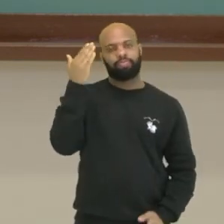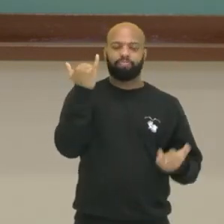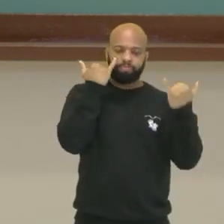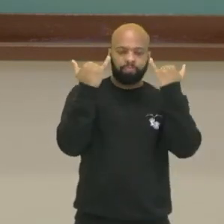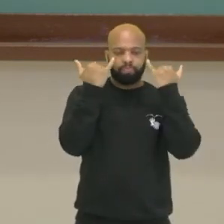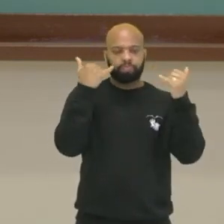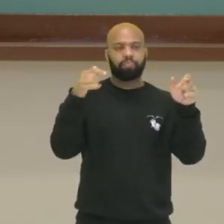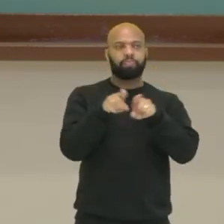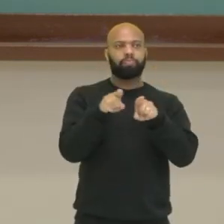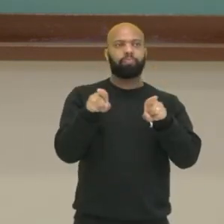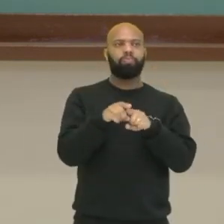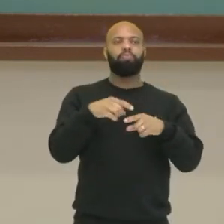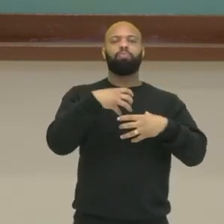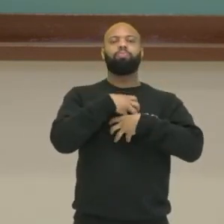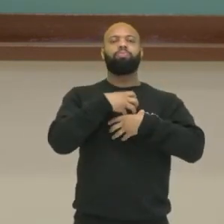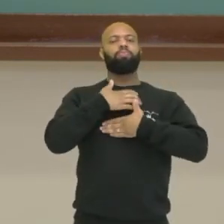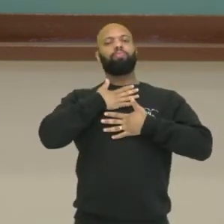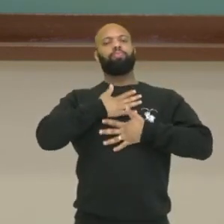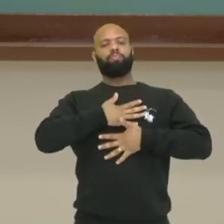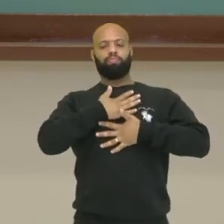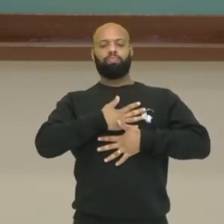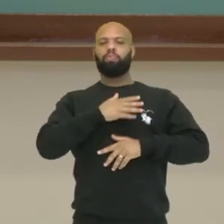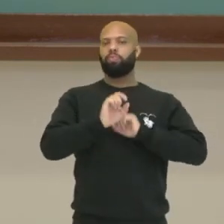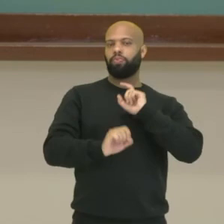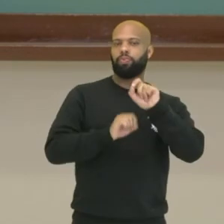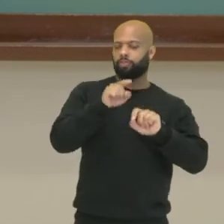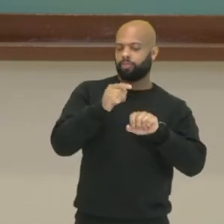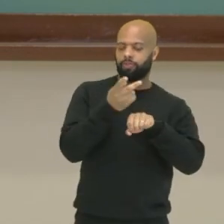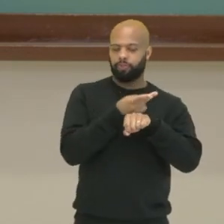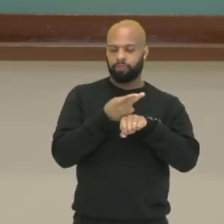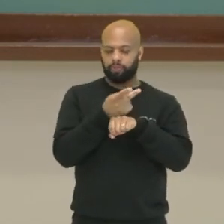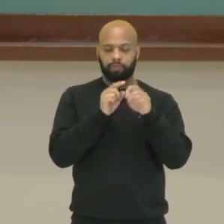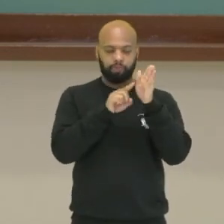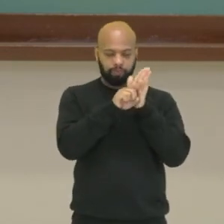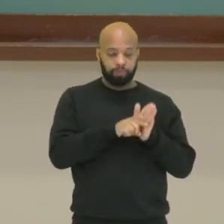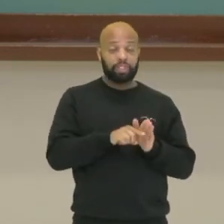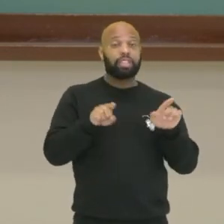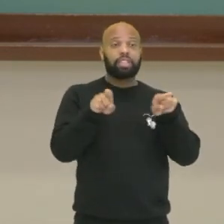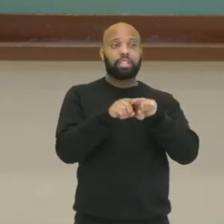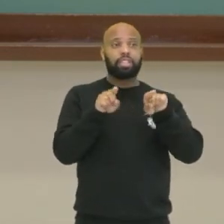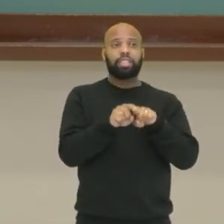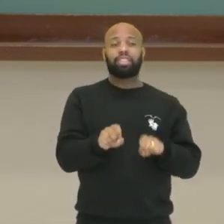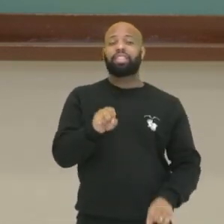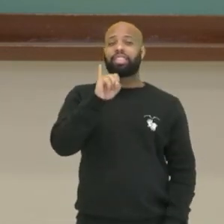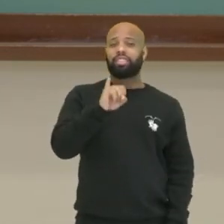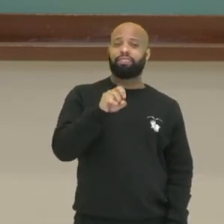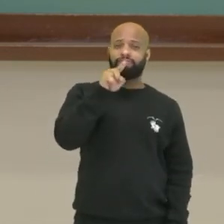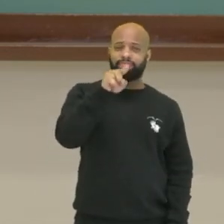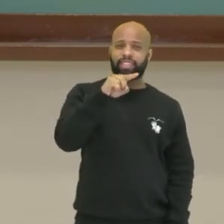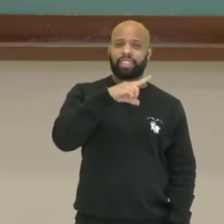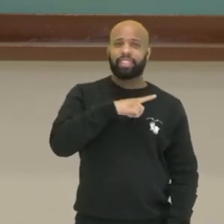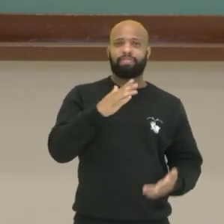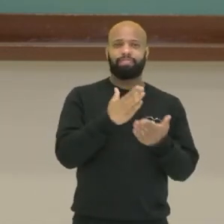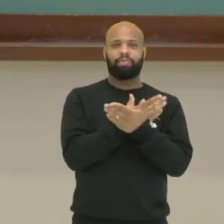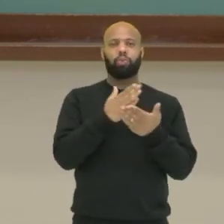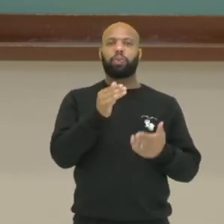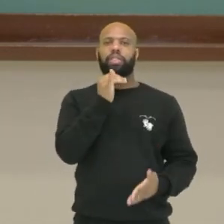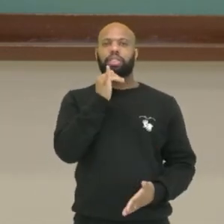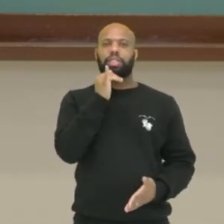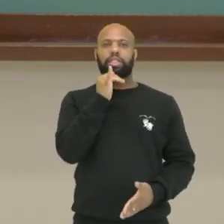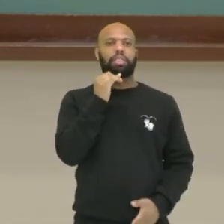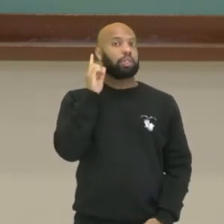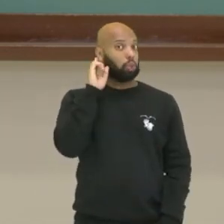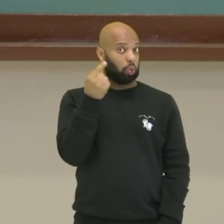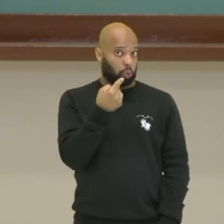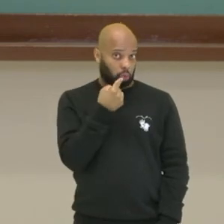se sinta preenchido, satisfeito por aquilo que você buscava. E se você tem, por exemplo, alguma deficiência